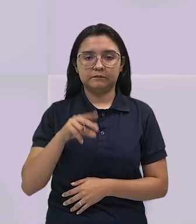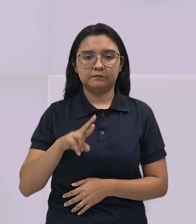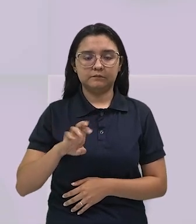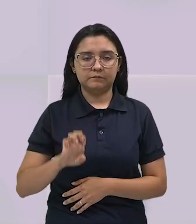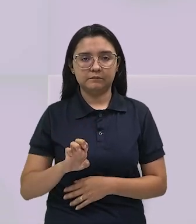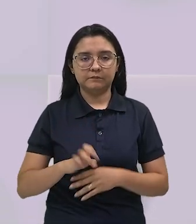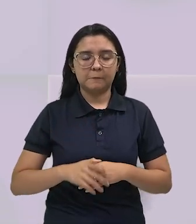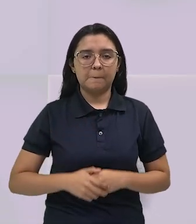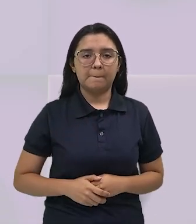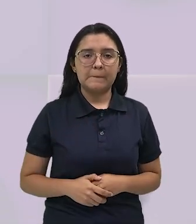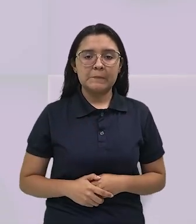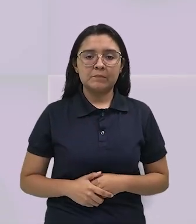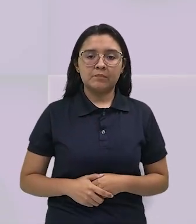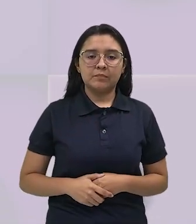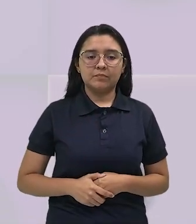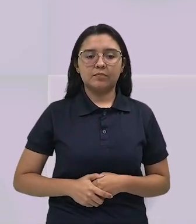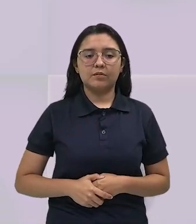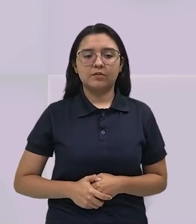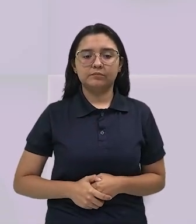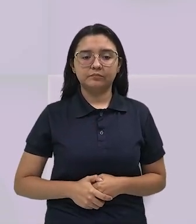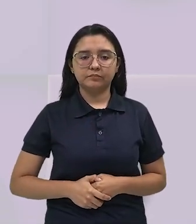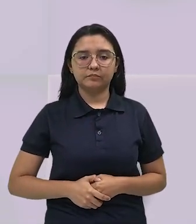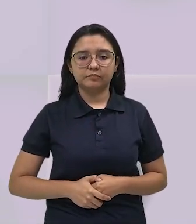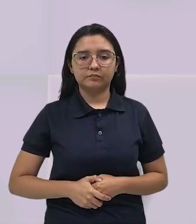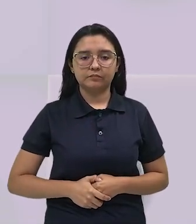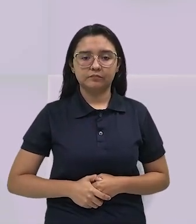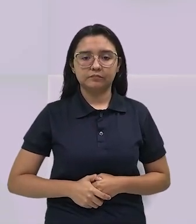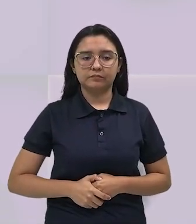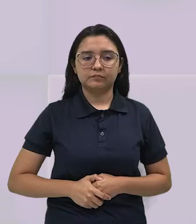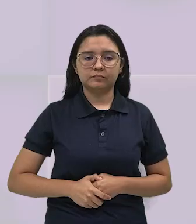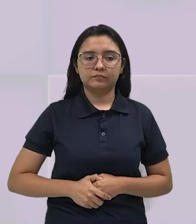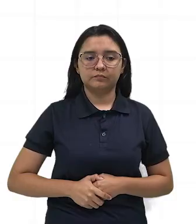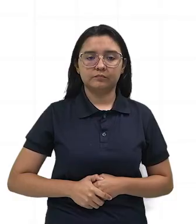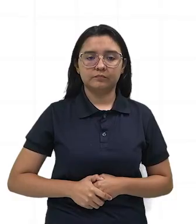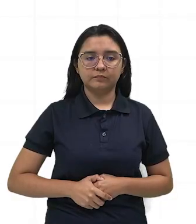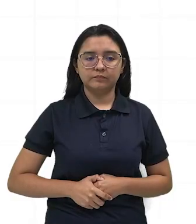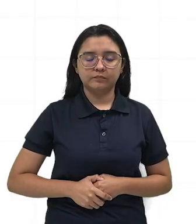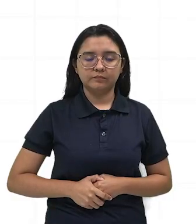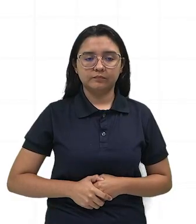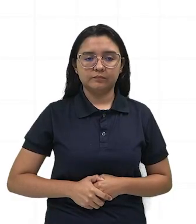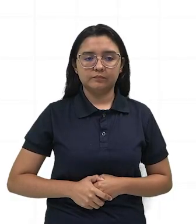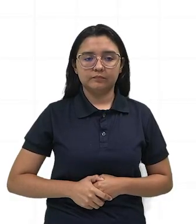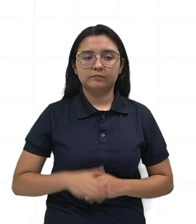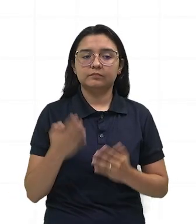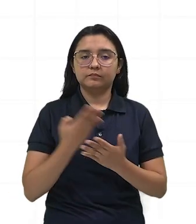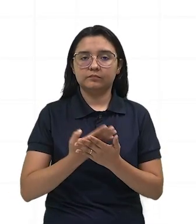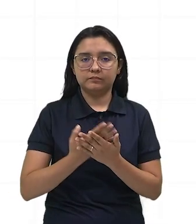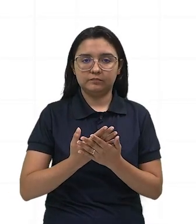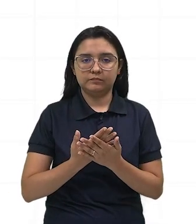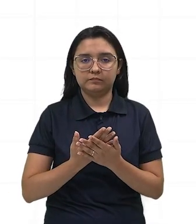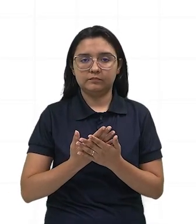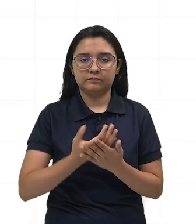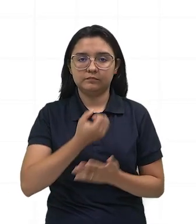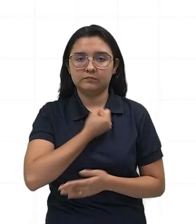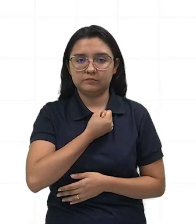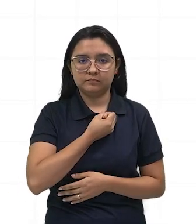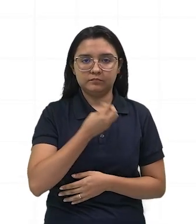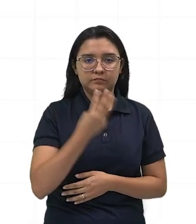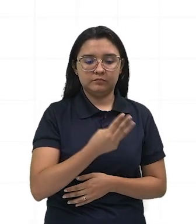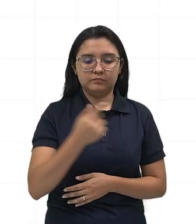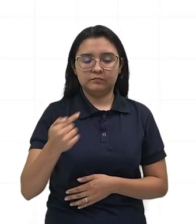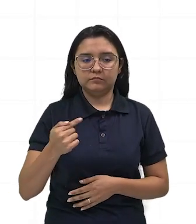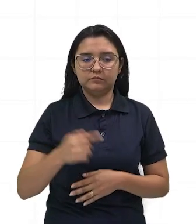dos Santos. Muito bem, e o que temos na nossa aula? A nossa aula de número